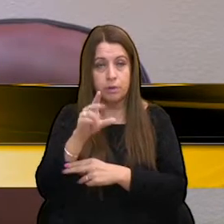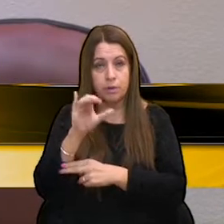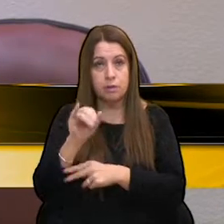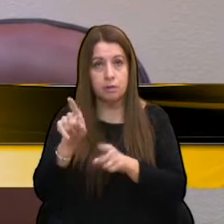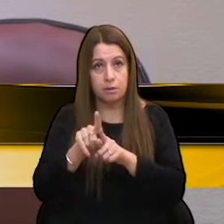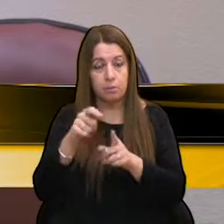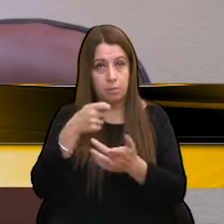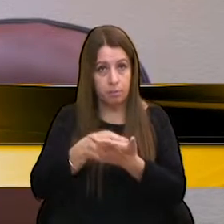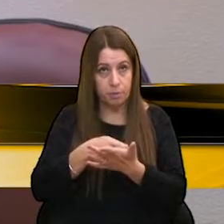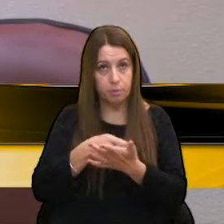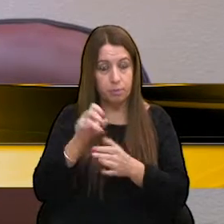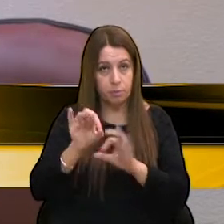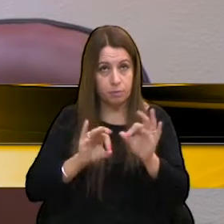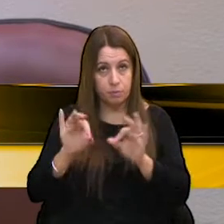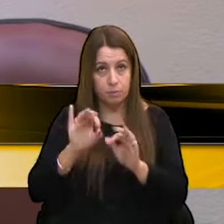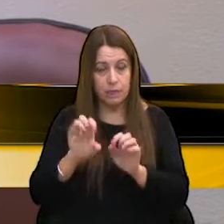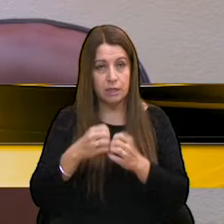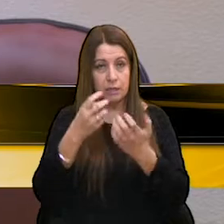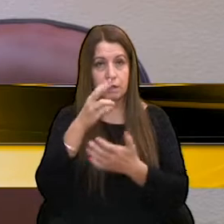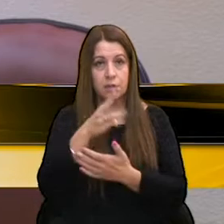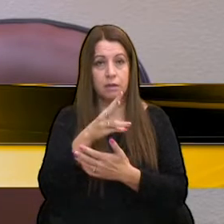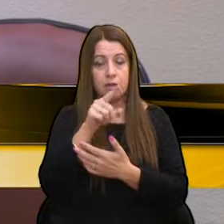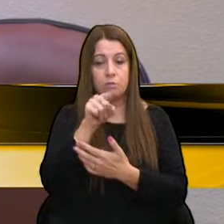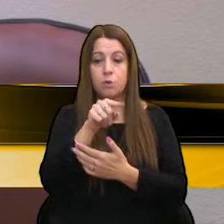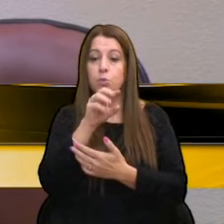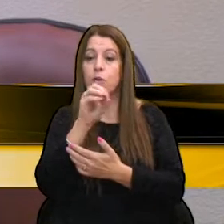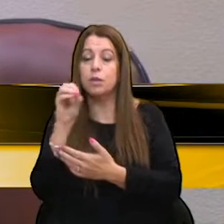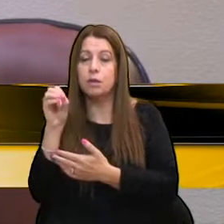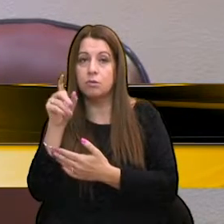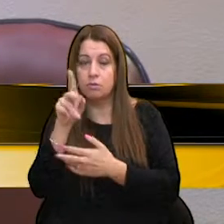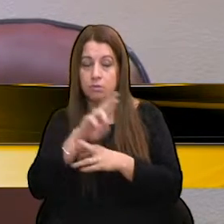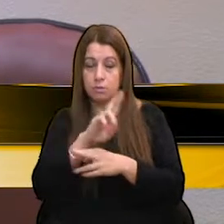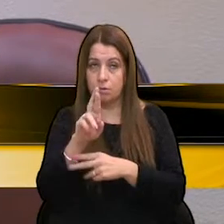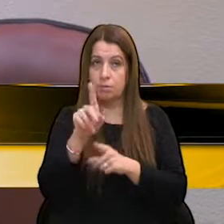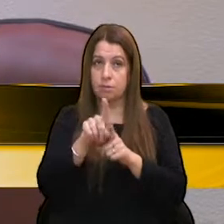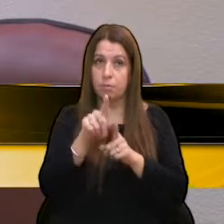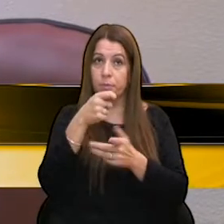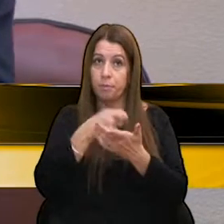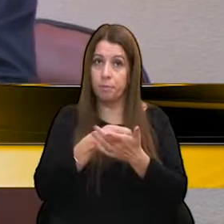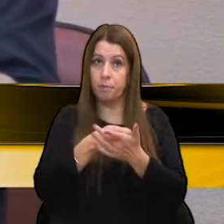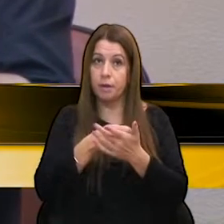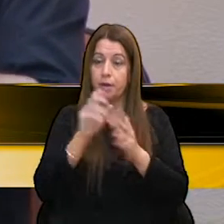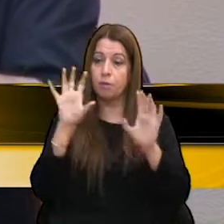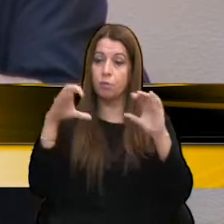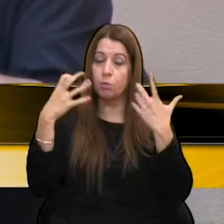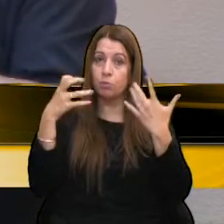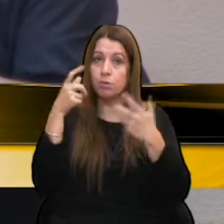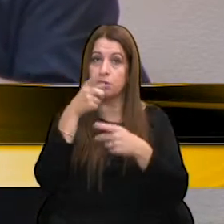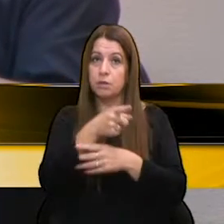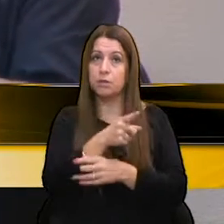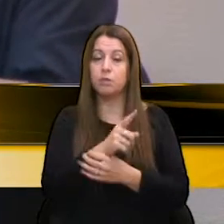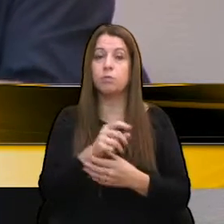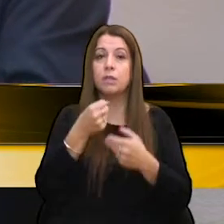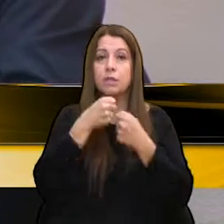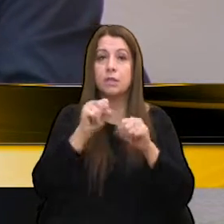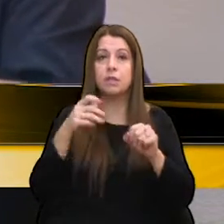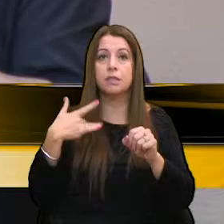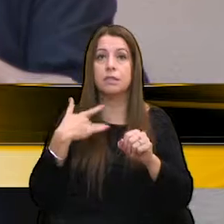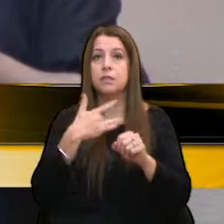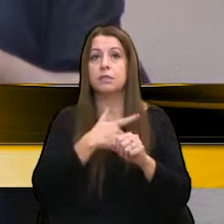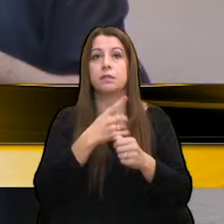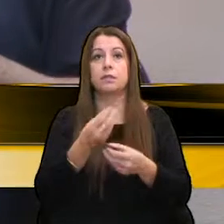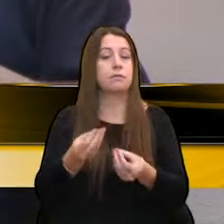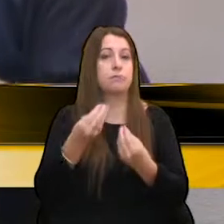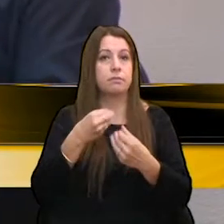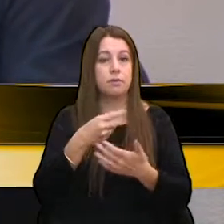foi pago para a organização de evento, R$ 3.500,00. E também foi pago para a ambulância estar lá, já que a Secretaria da Saúde também não